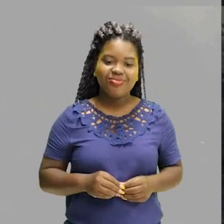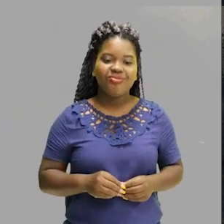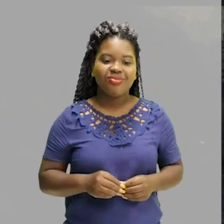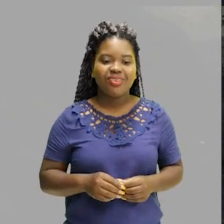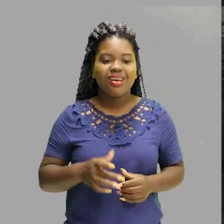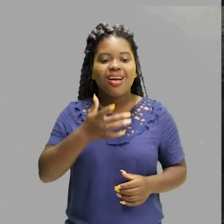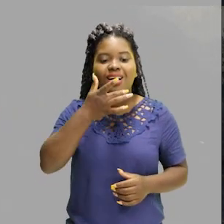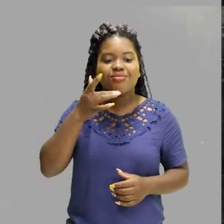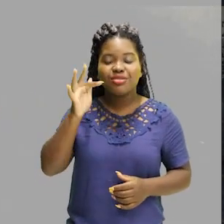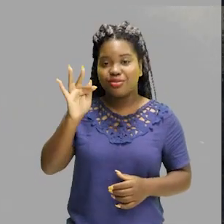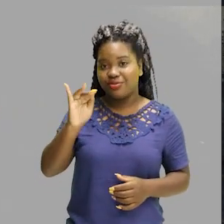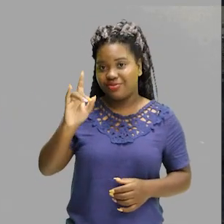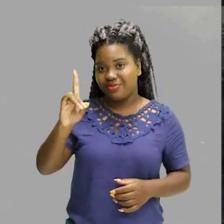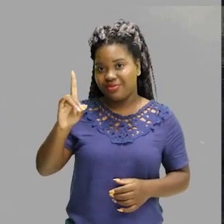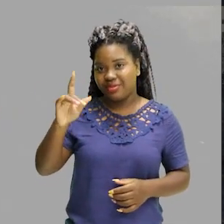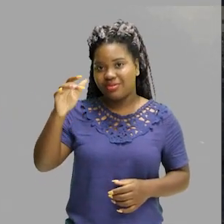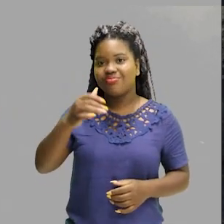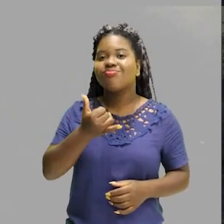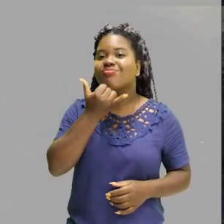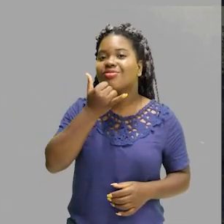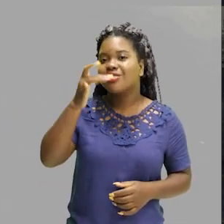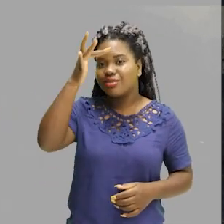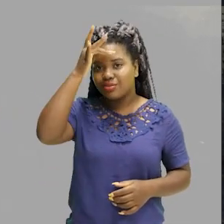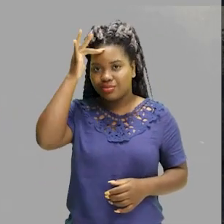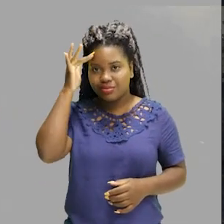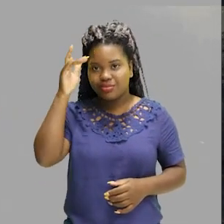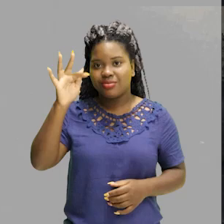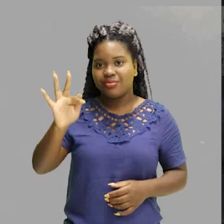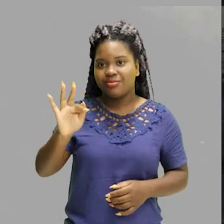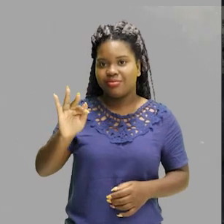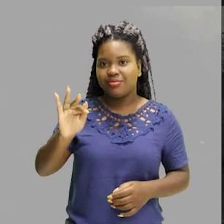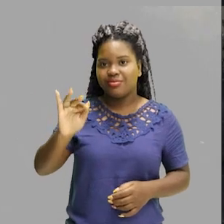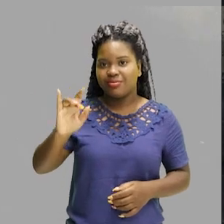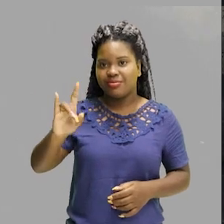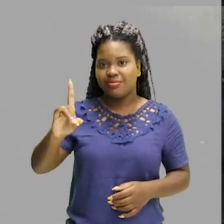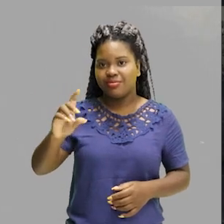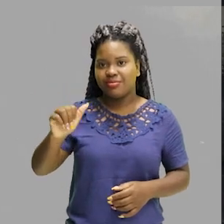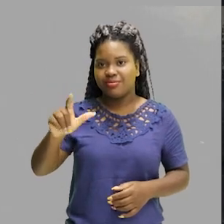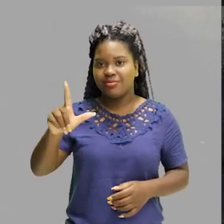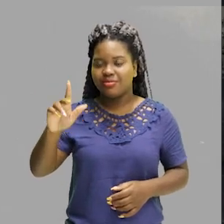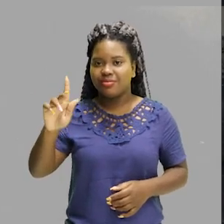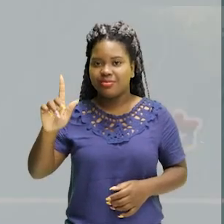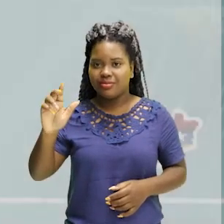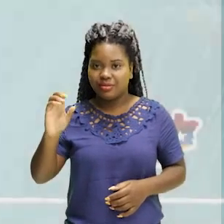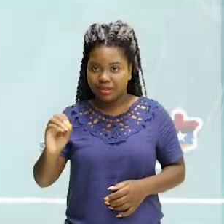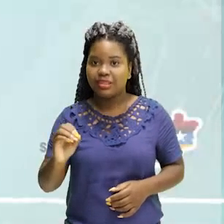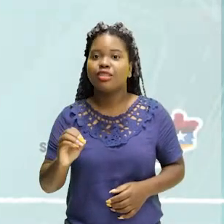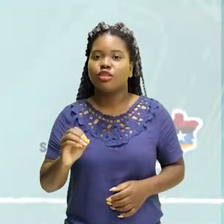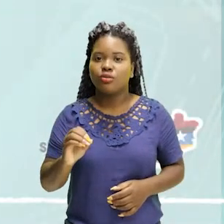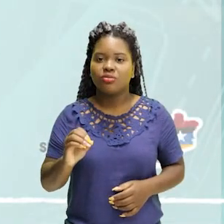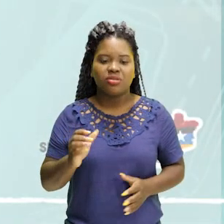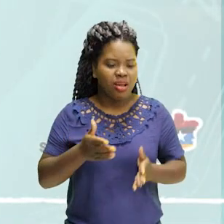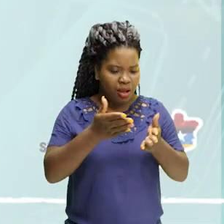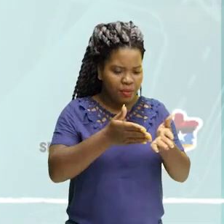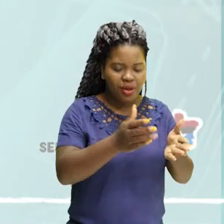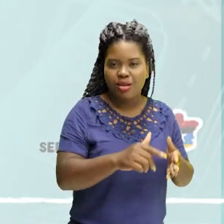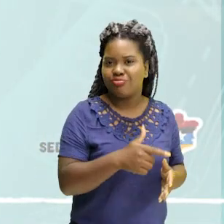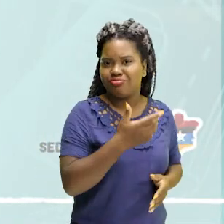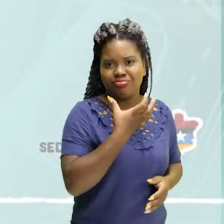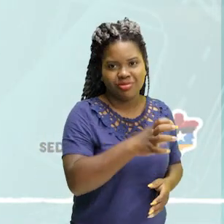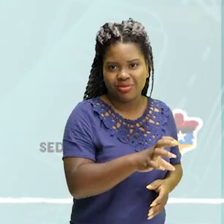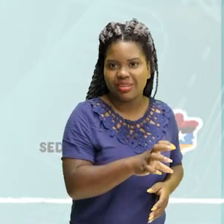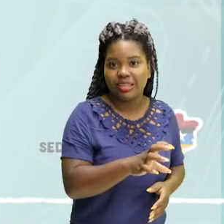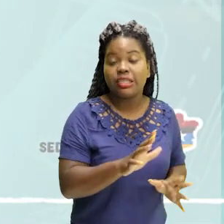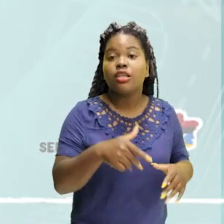entrar no barco do inferno porque tem alguém rezando por ele, o diabo diz assim: quem reze